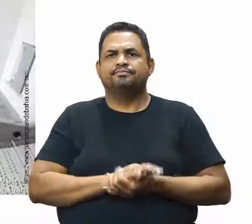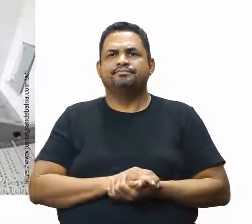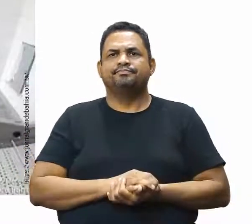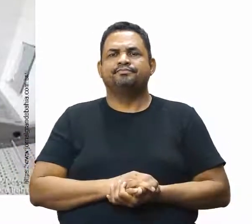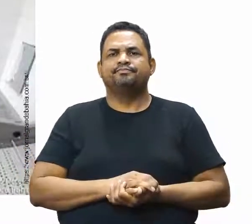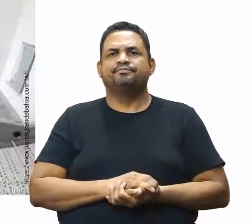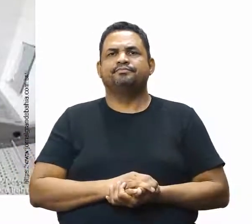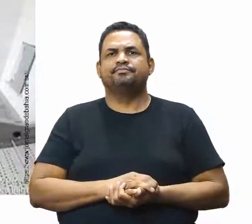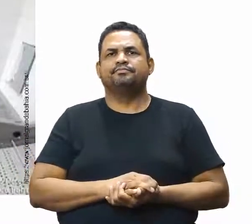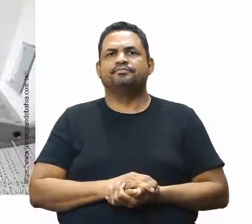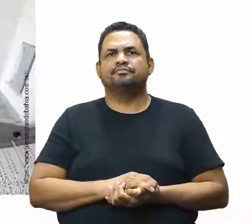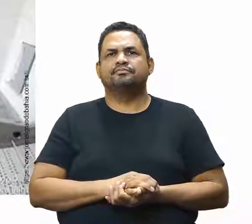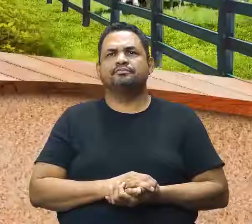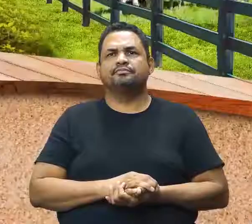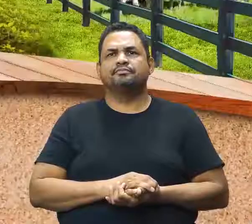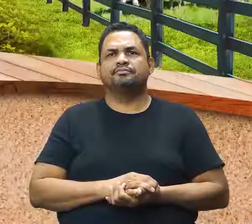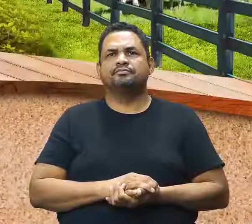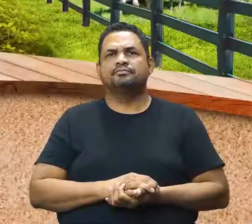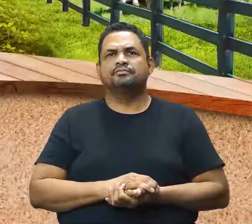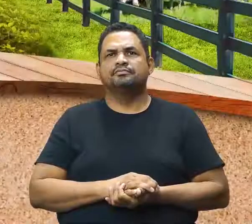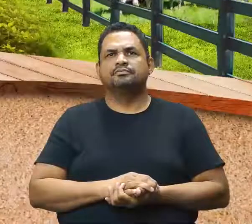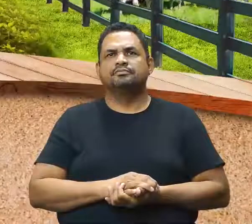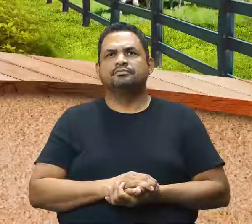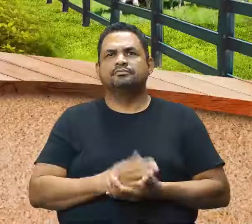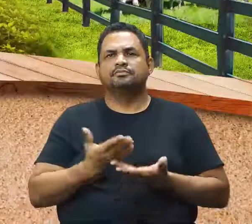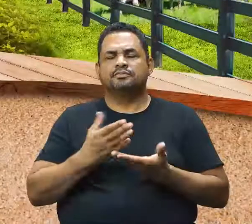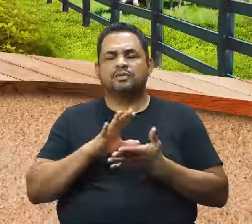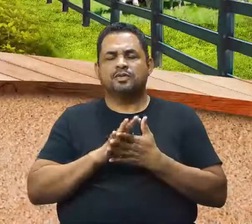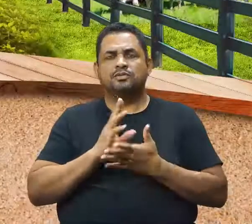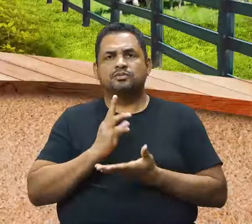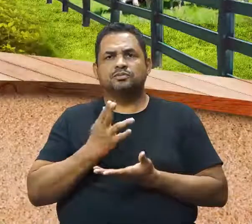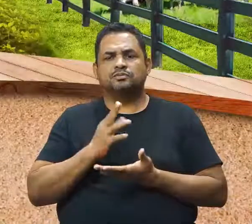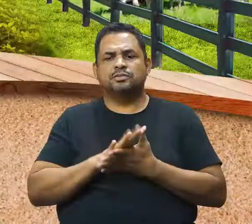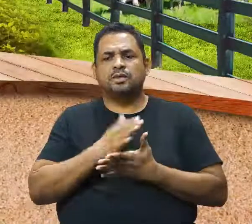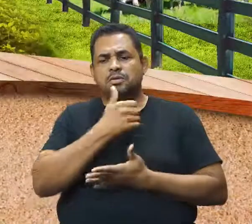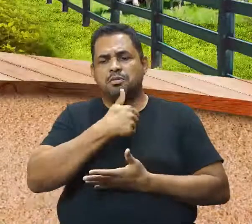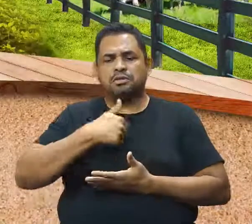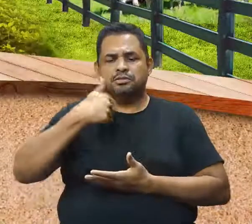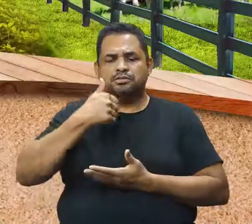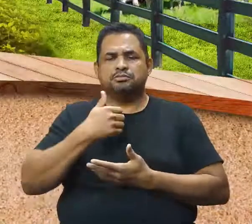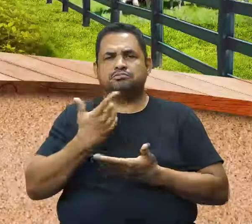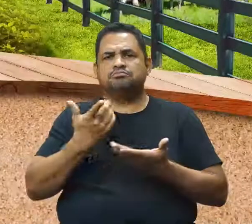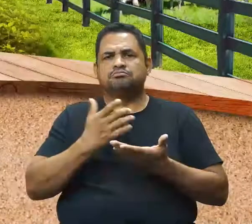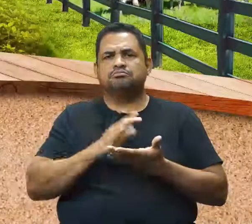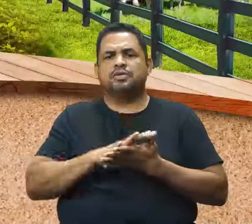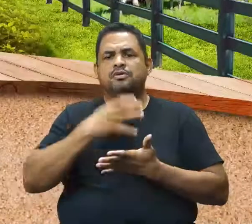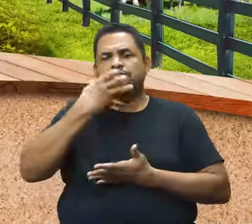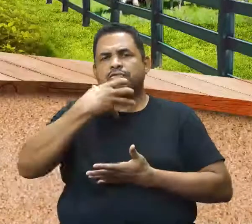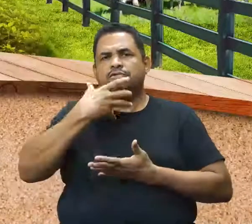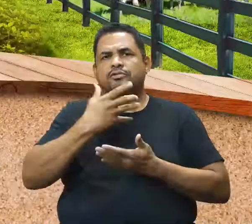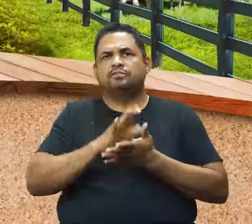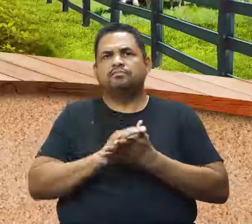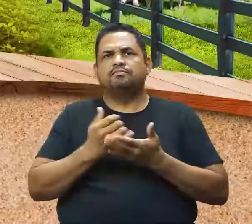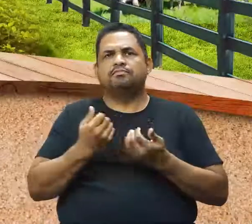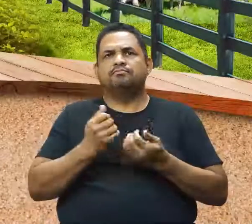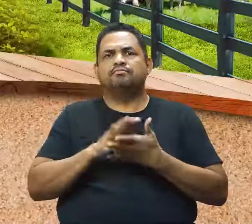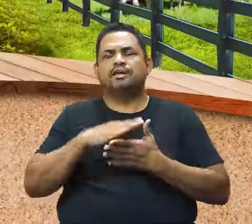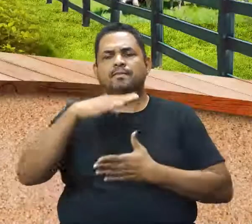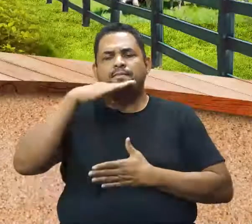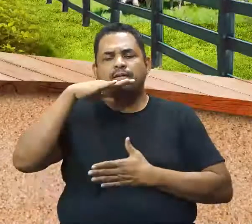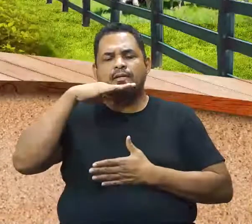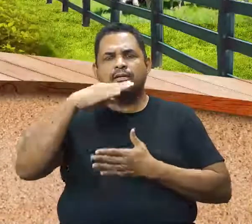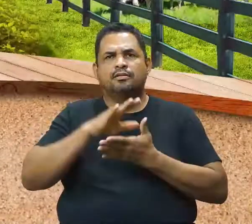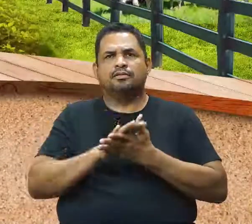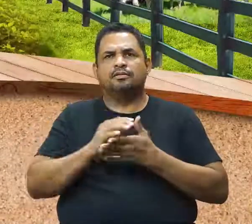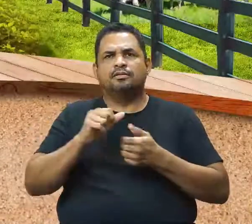ó. Vem aqui para mim. Olha só, um dos beneficiamentos, você pode, na manga, você